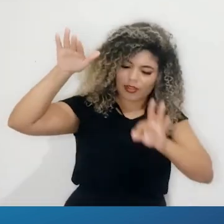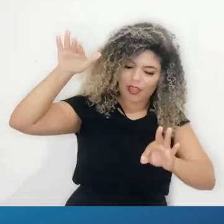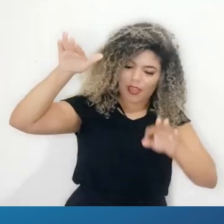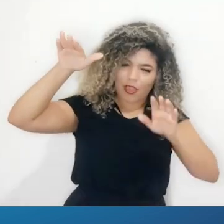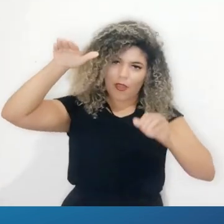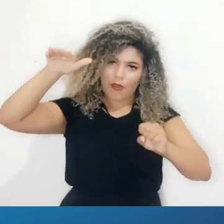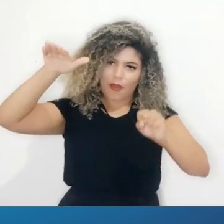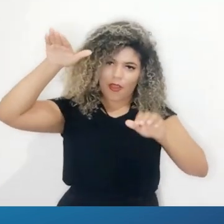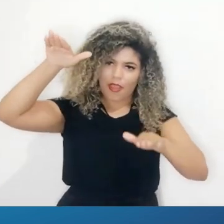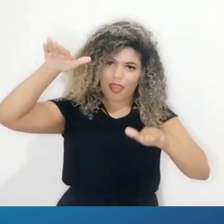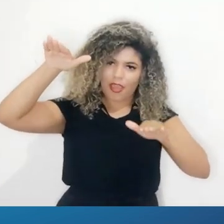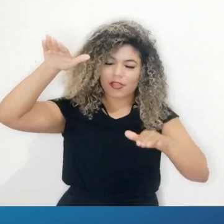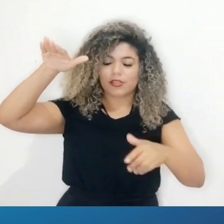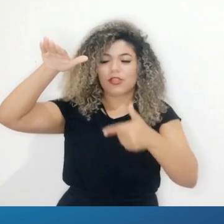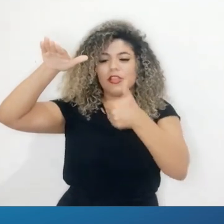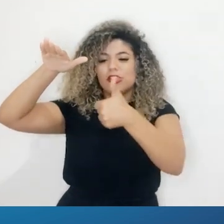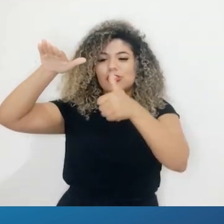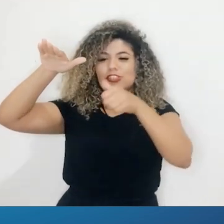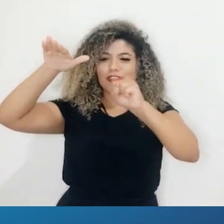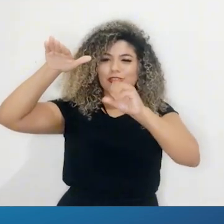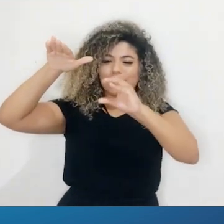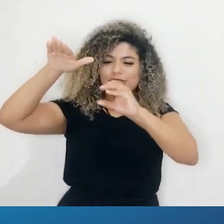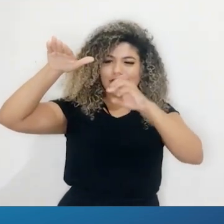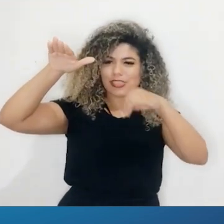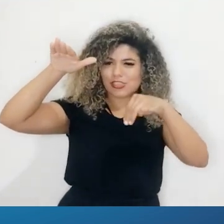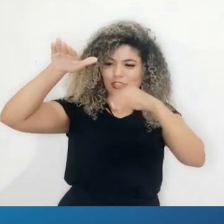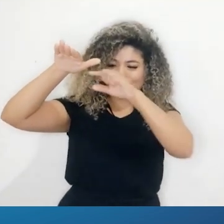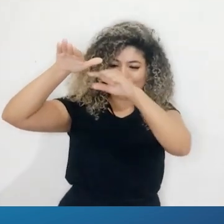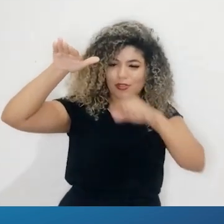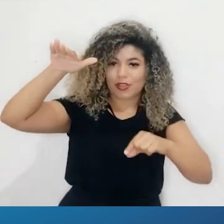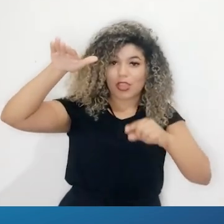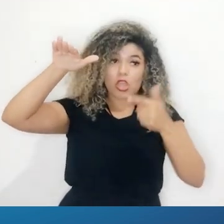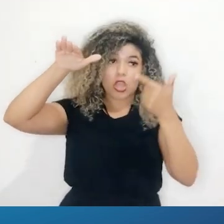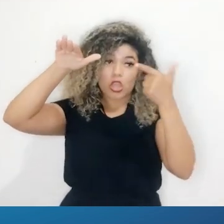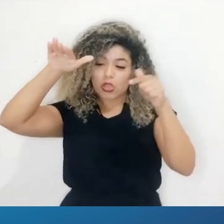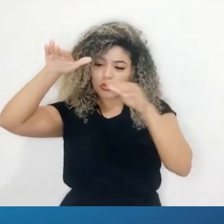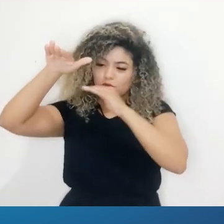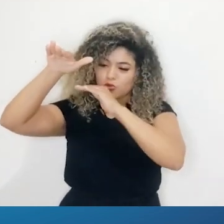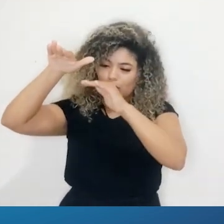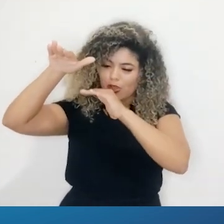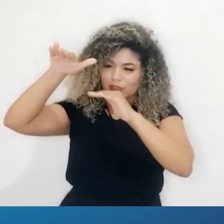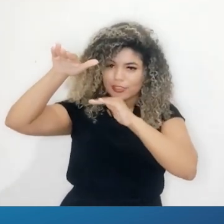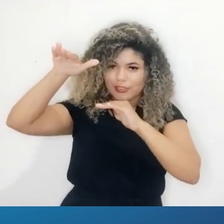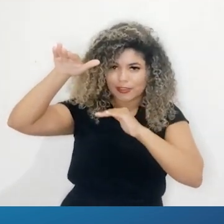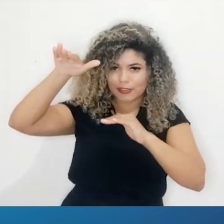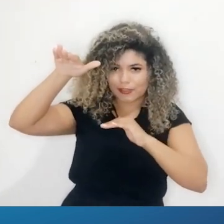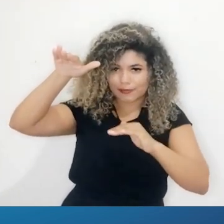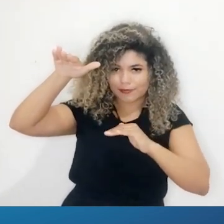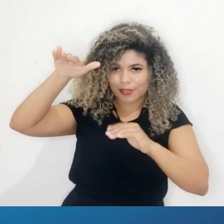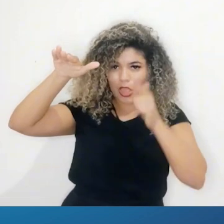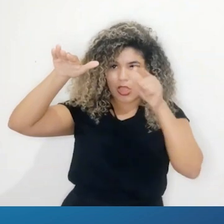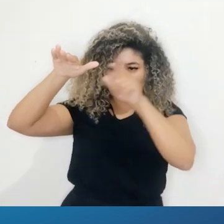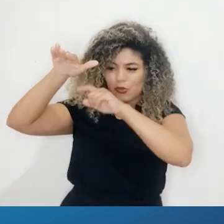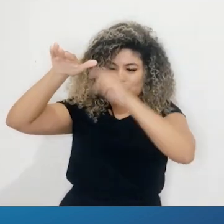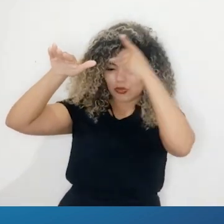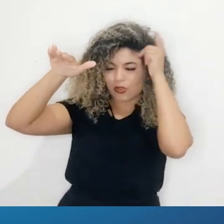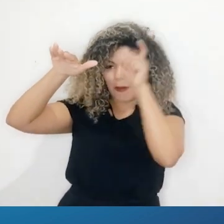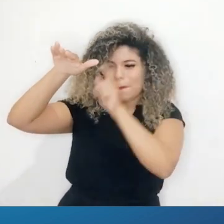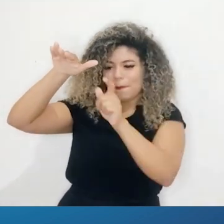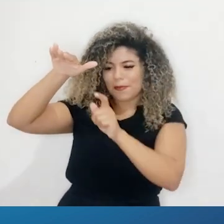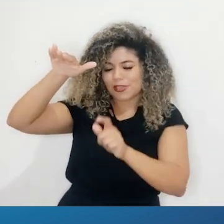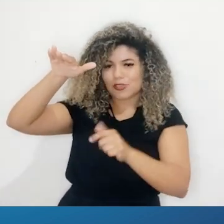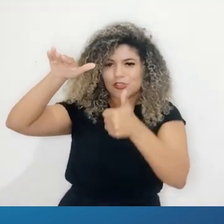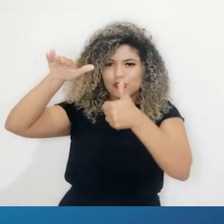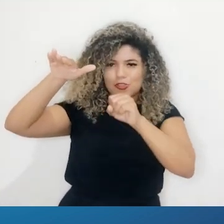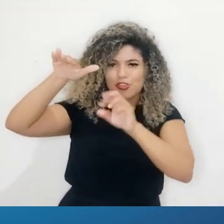menor e o maior é de 18 cm e os outros jogadores que ali se encontram estão nessa faixa etária dos 18